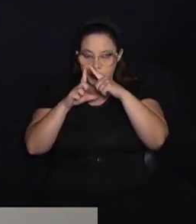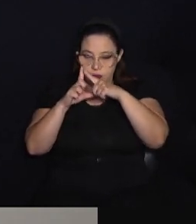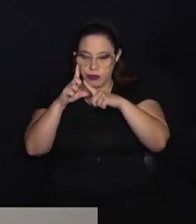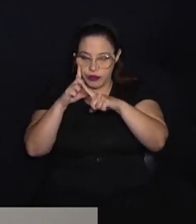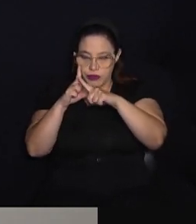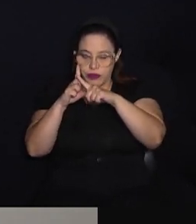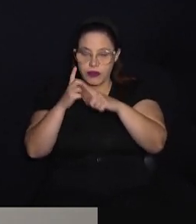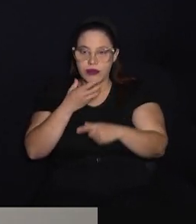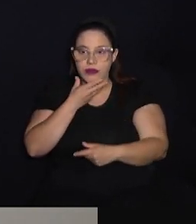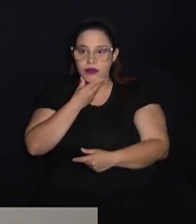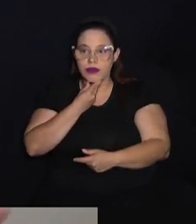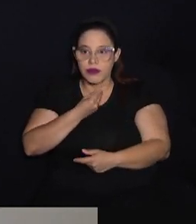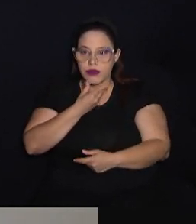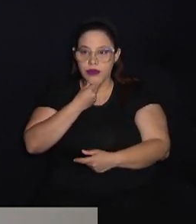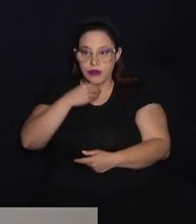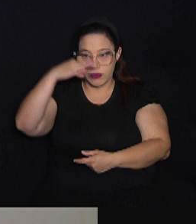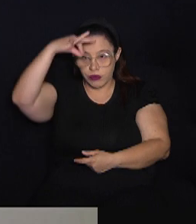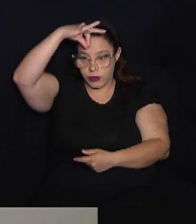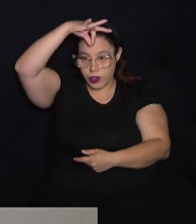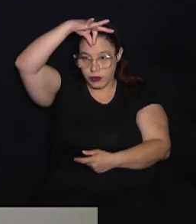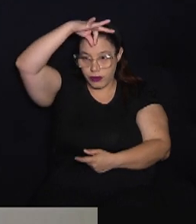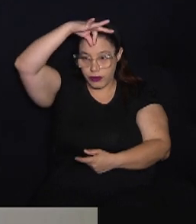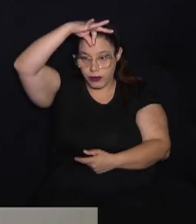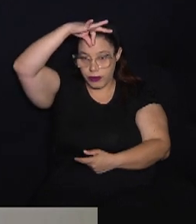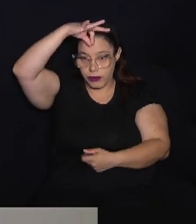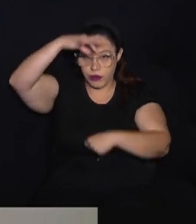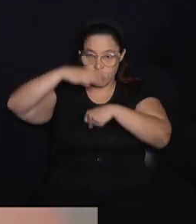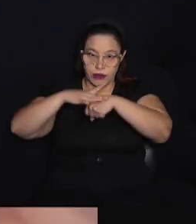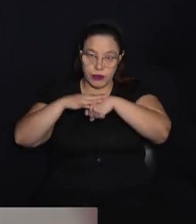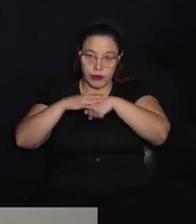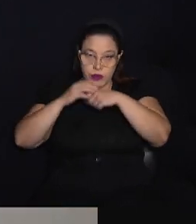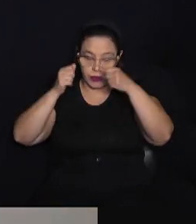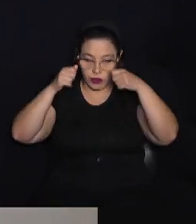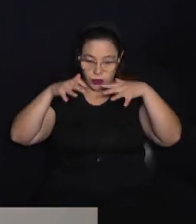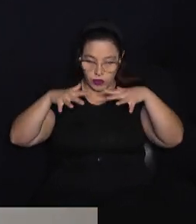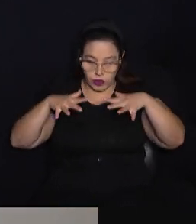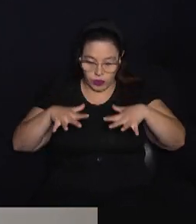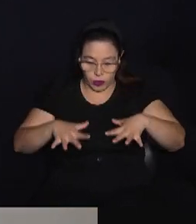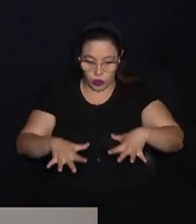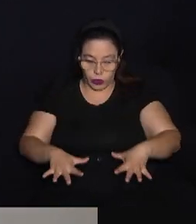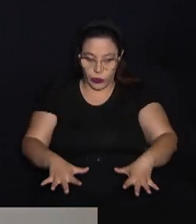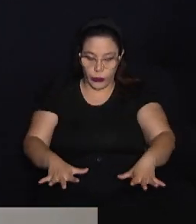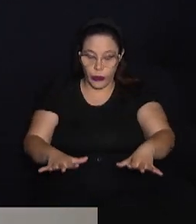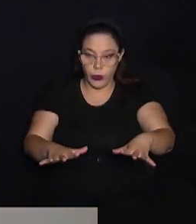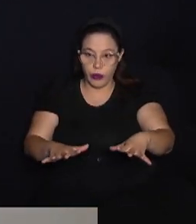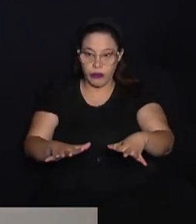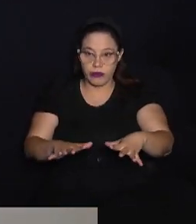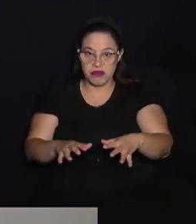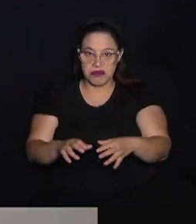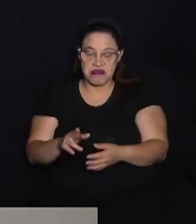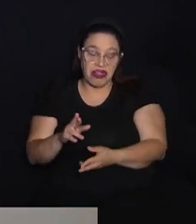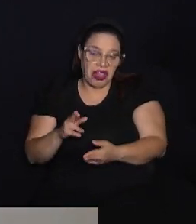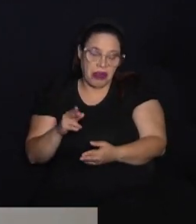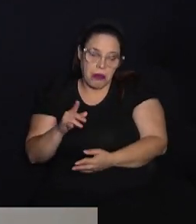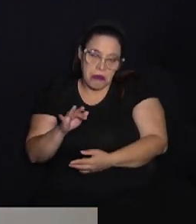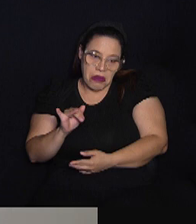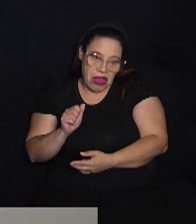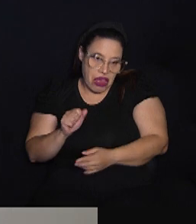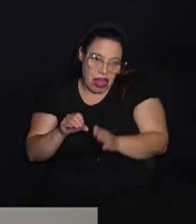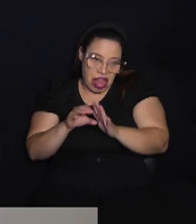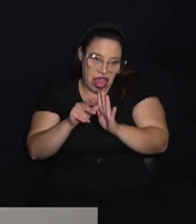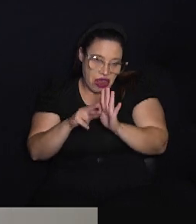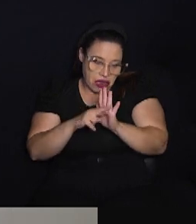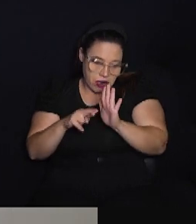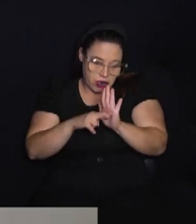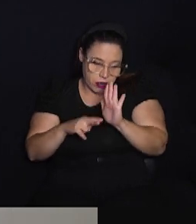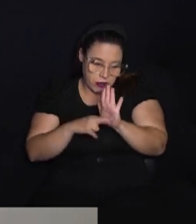barba, a região da vagina. Então, ele pode ser uma lesão disseminada pelo corpo todo. Ele não tem uma regra. Ele simplesmente